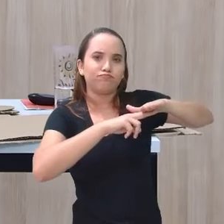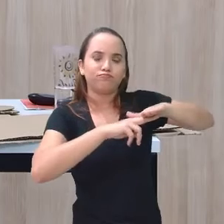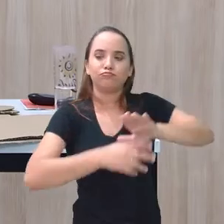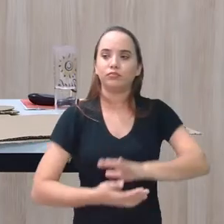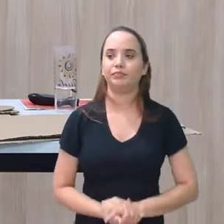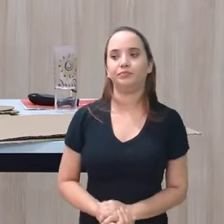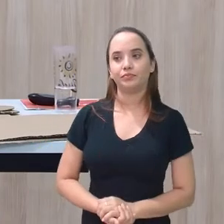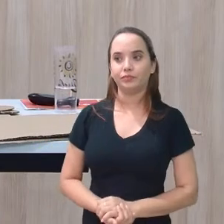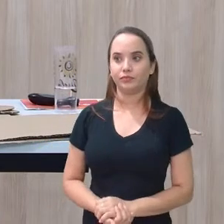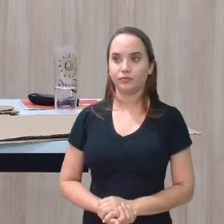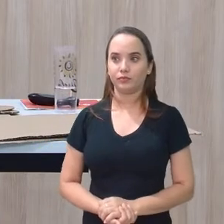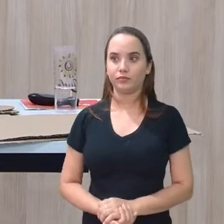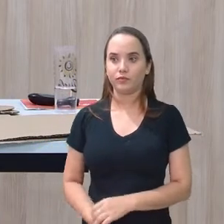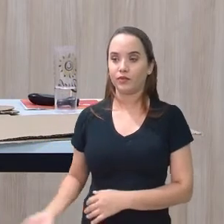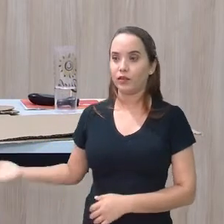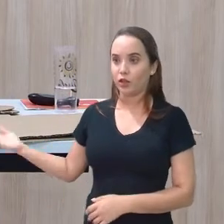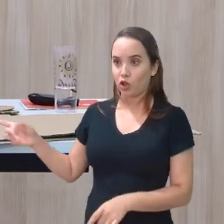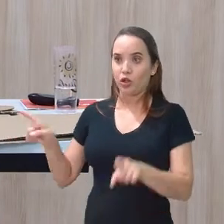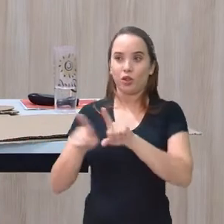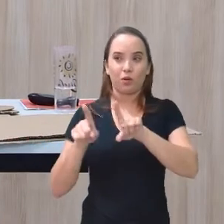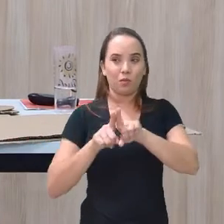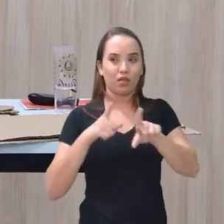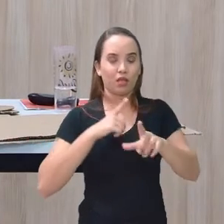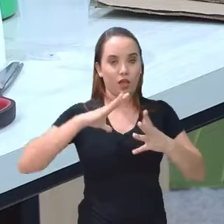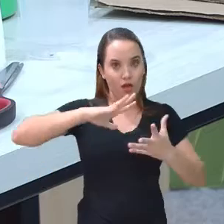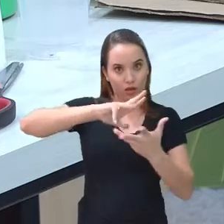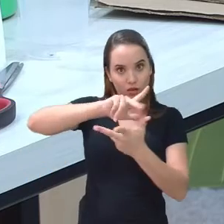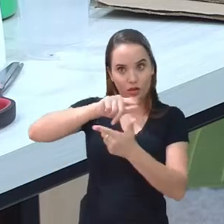Aqui eu fiz a terra,